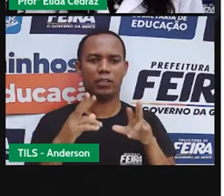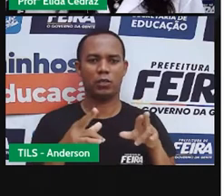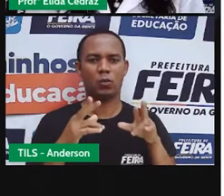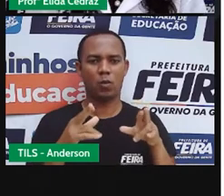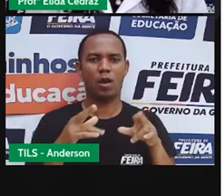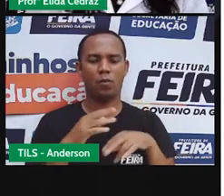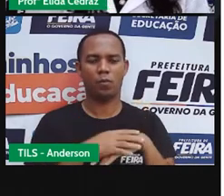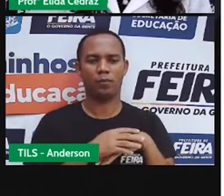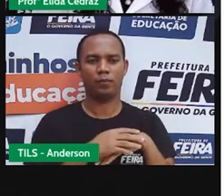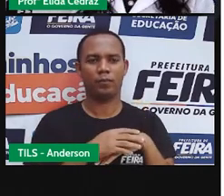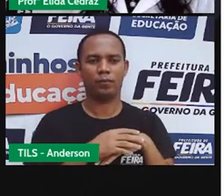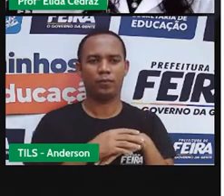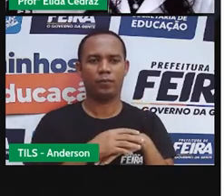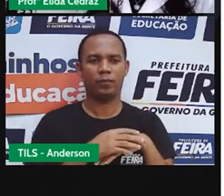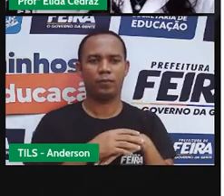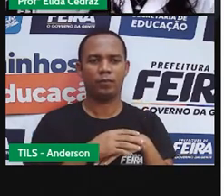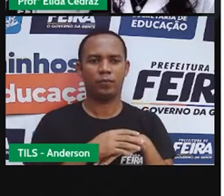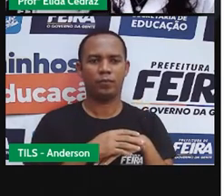quantidade.